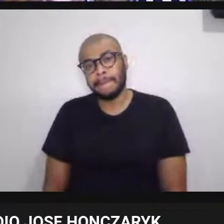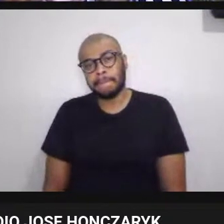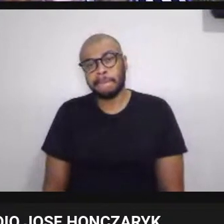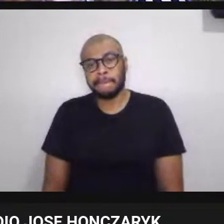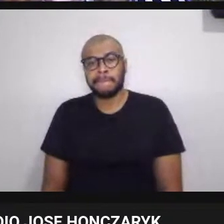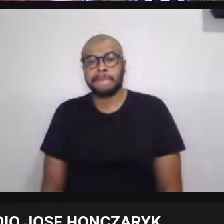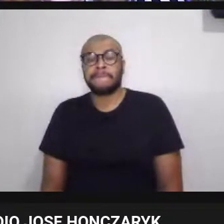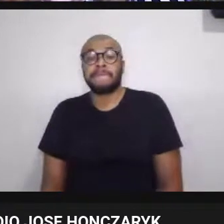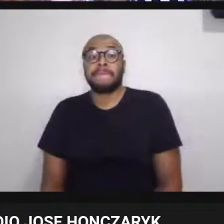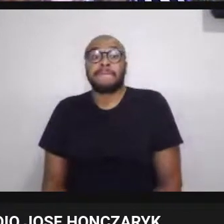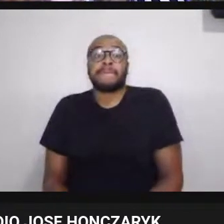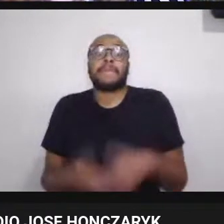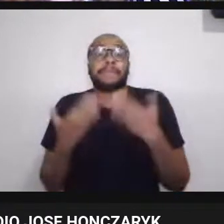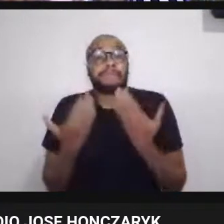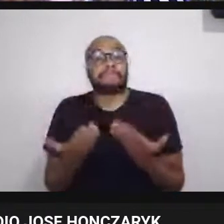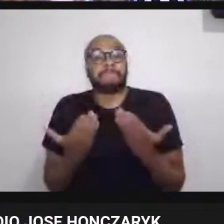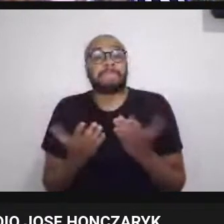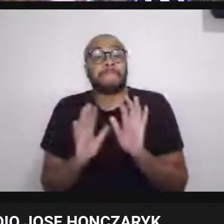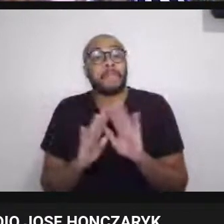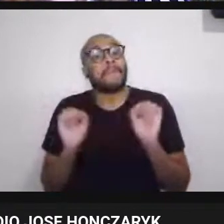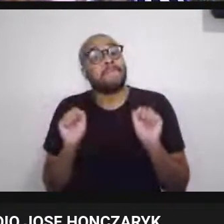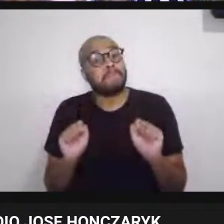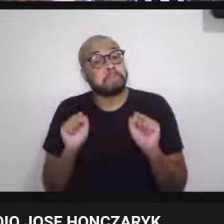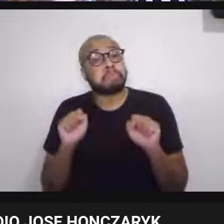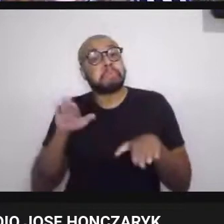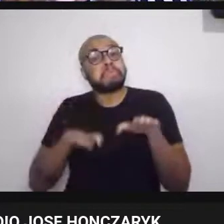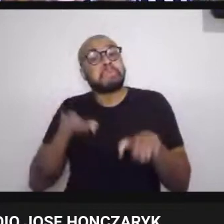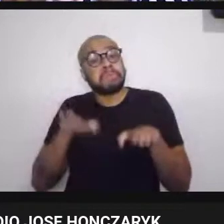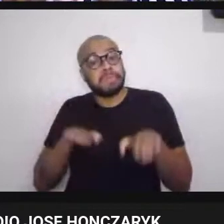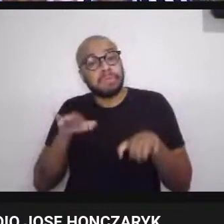A profesora Dziski, pode ser que